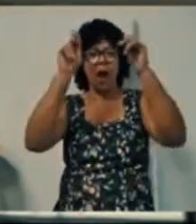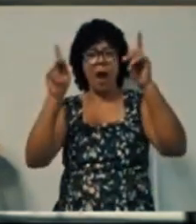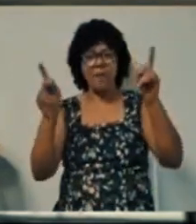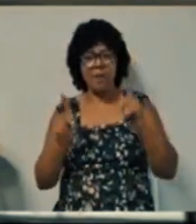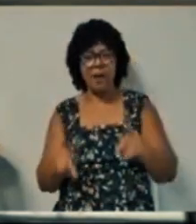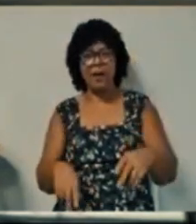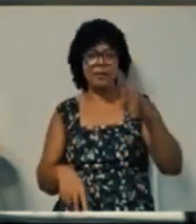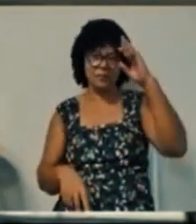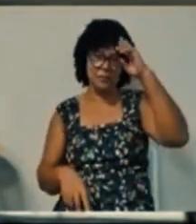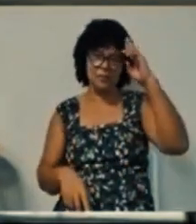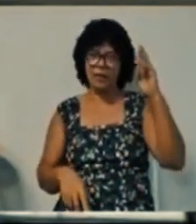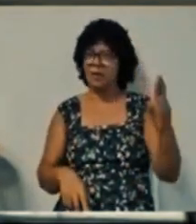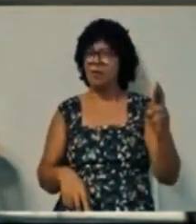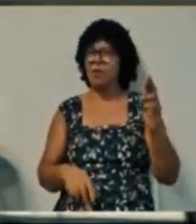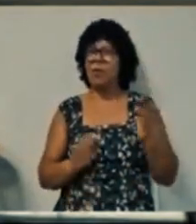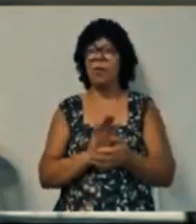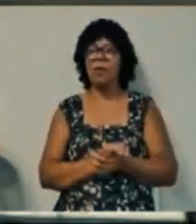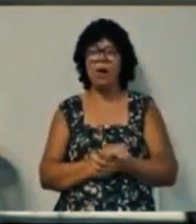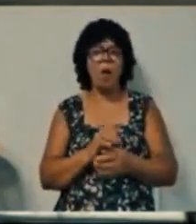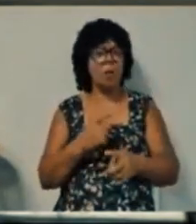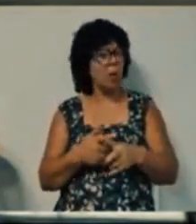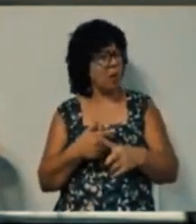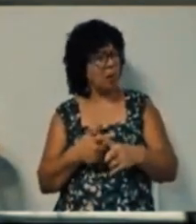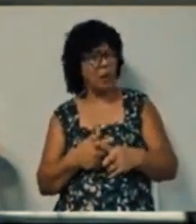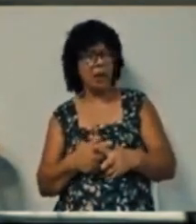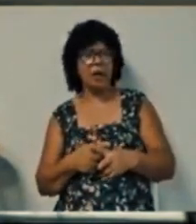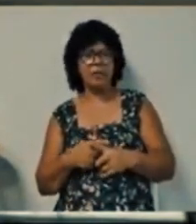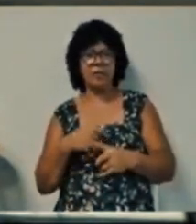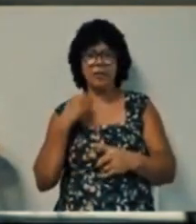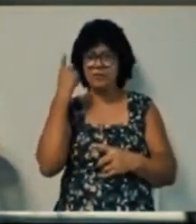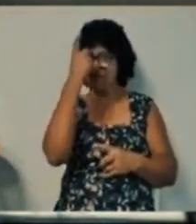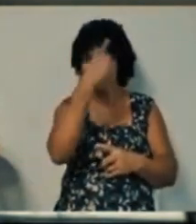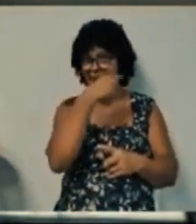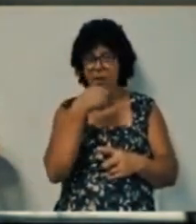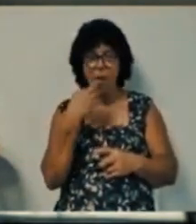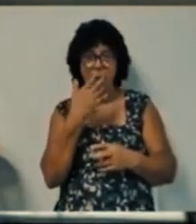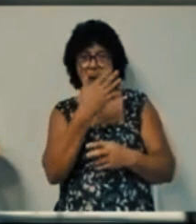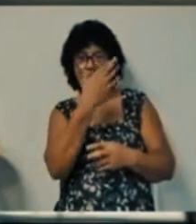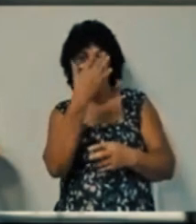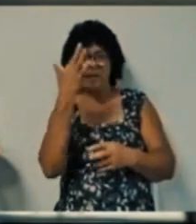viramos crente? Eu disse: eu estou vendo o brilho do Espírito Santo no rosto de vocês.